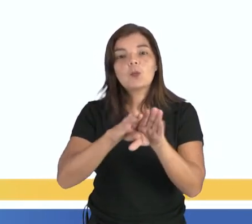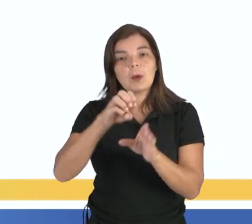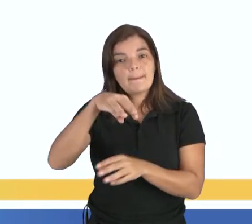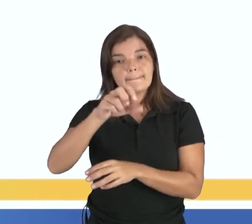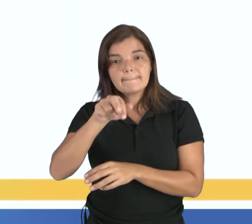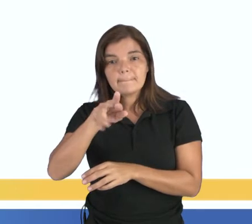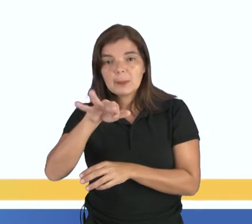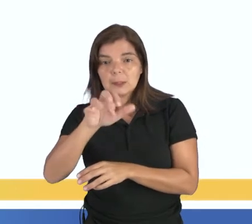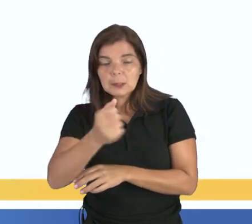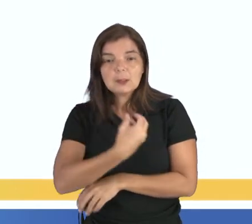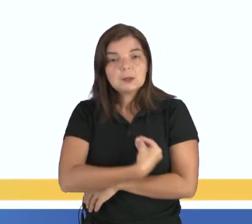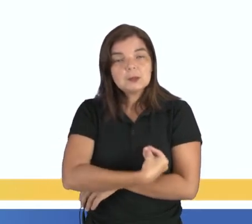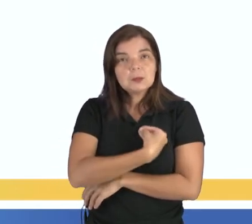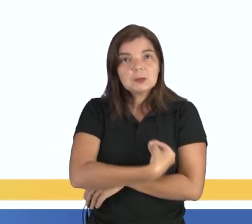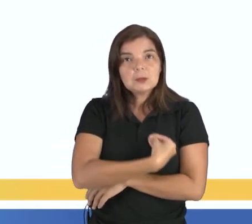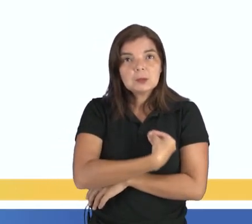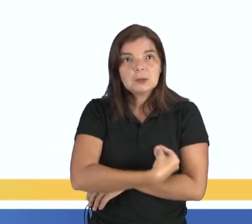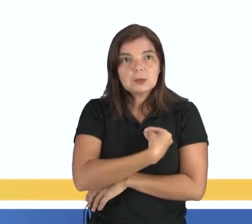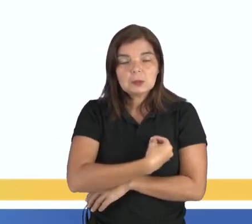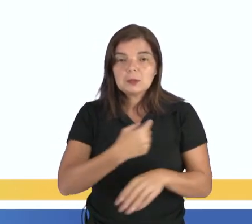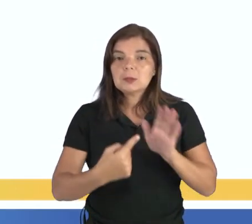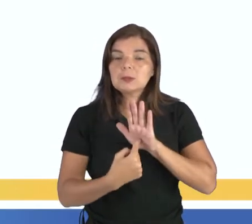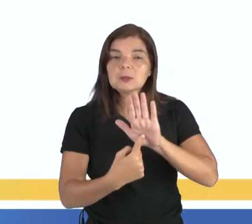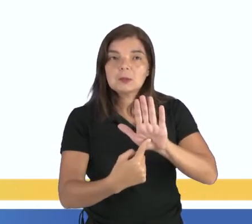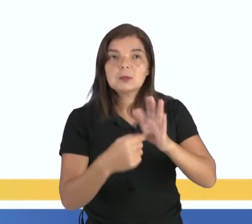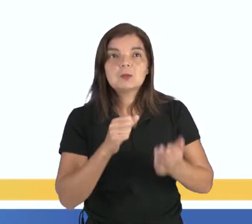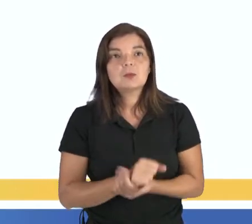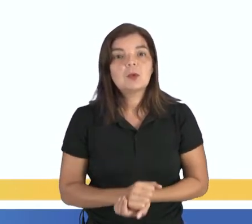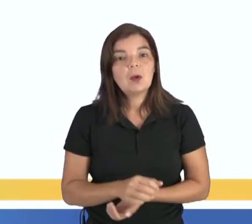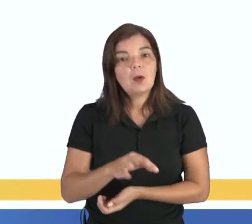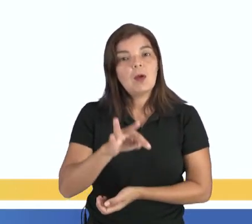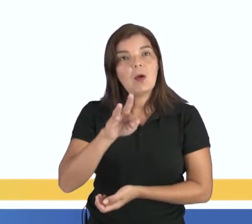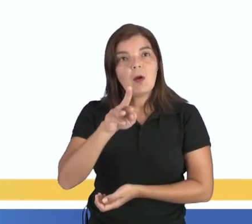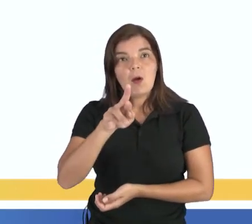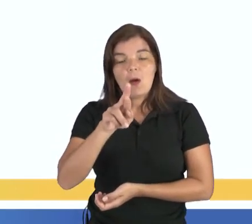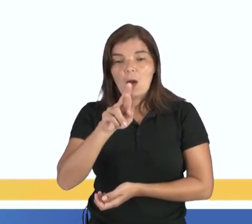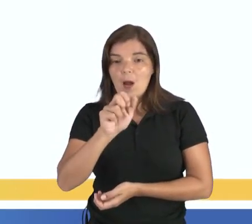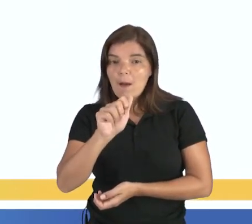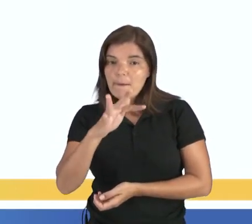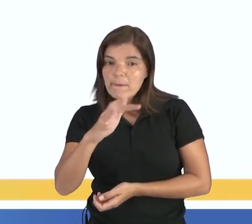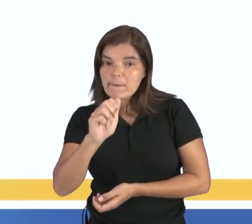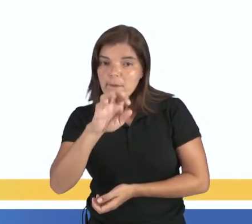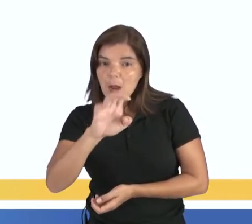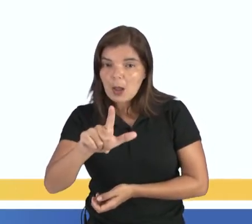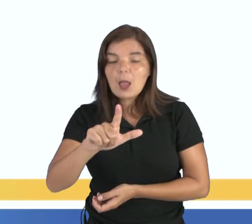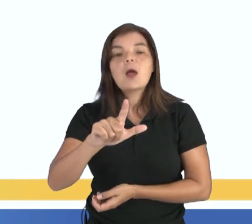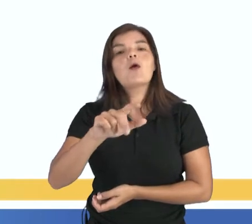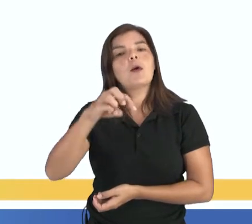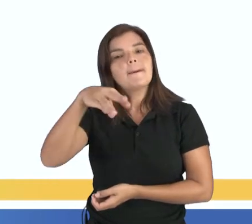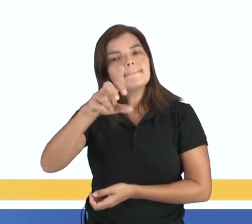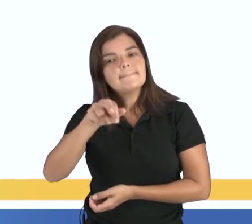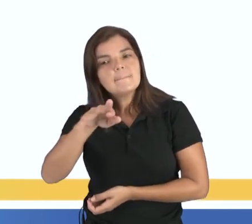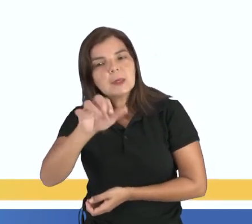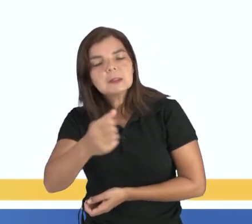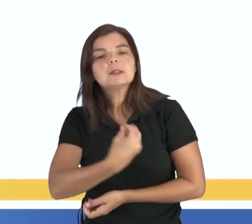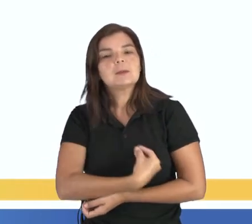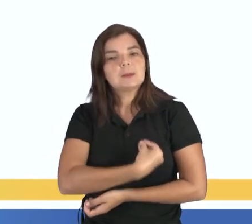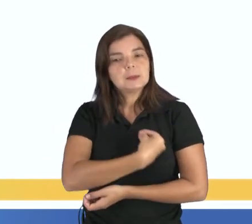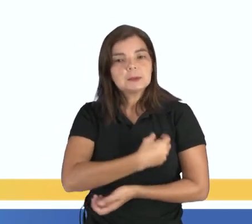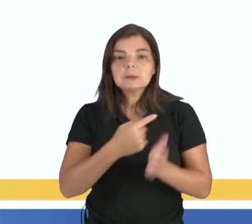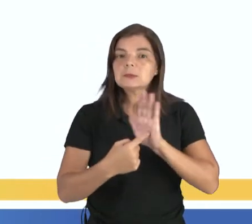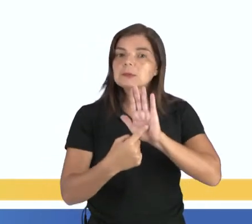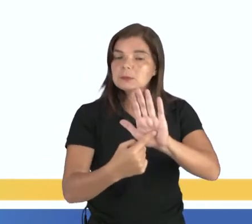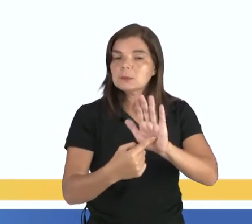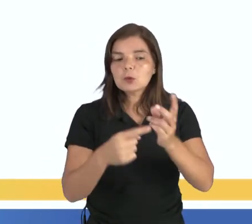exemplo, participaram da amostra. Tanto Rafael como Marina participou da amostra.